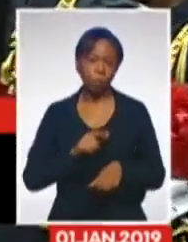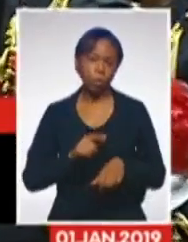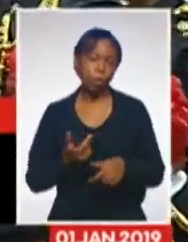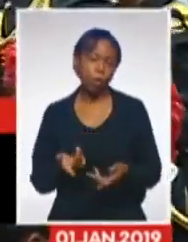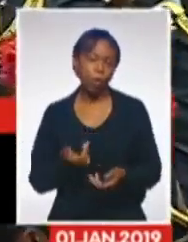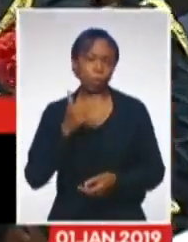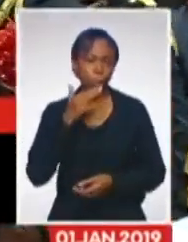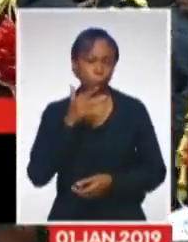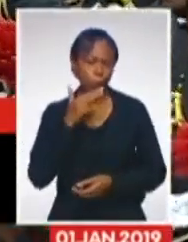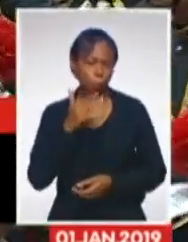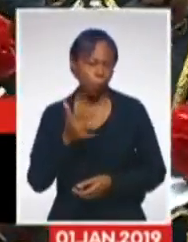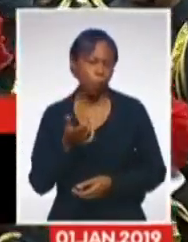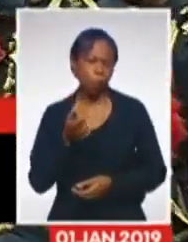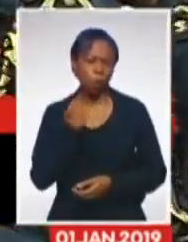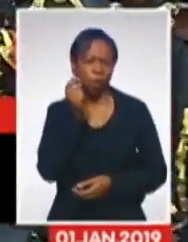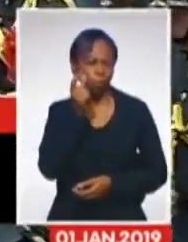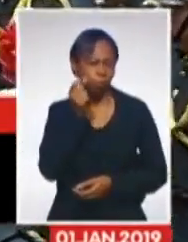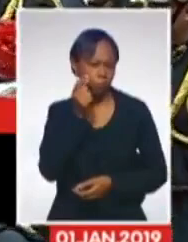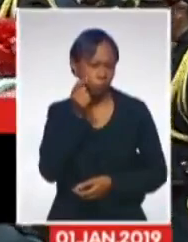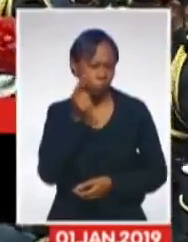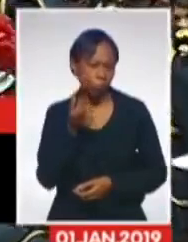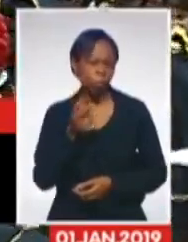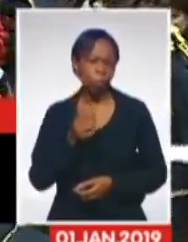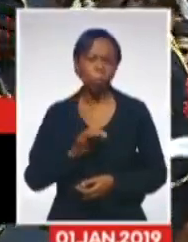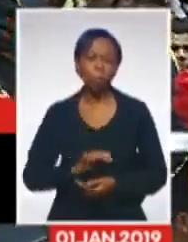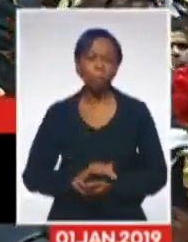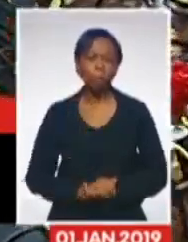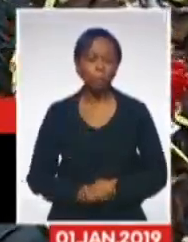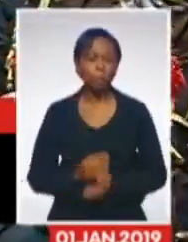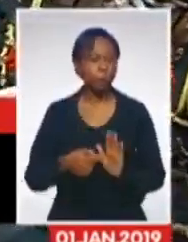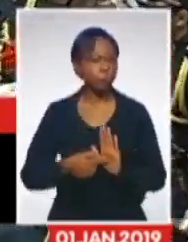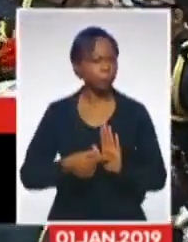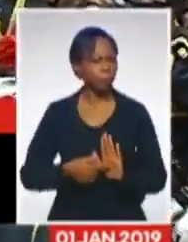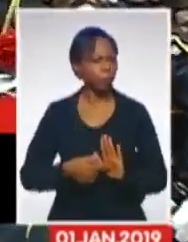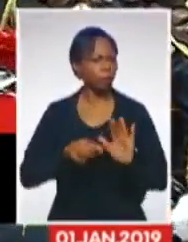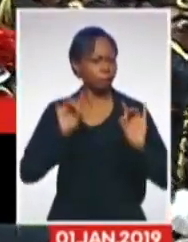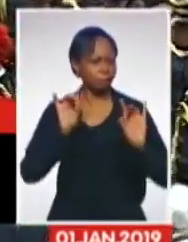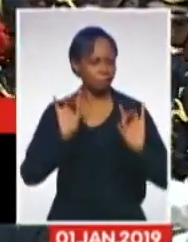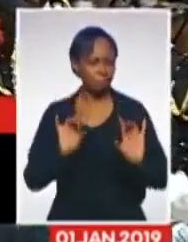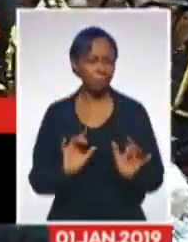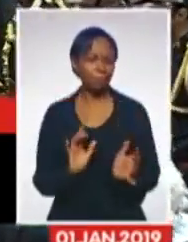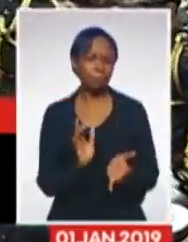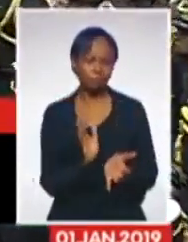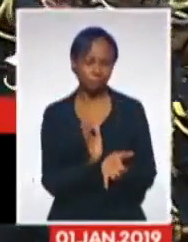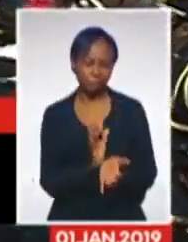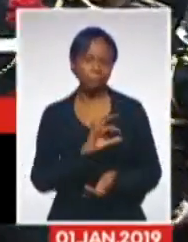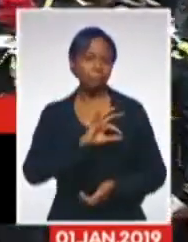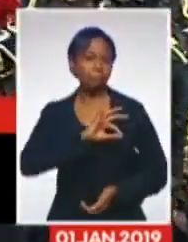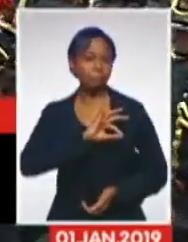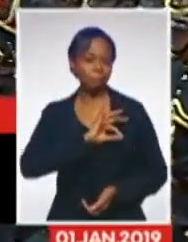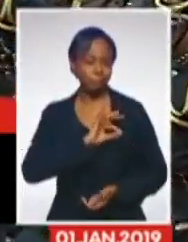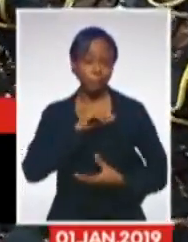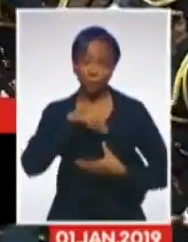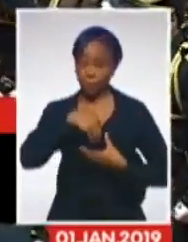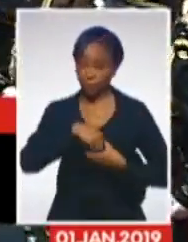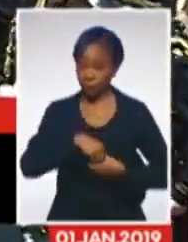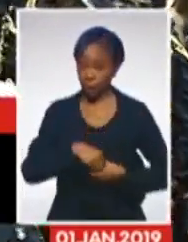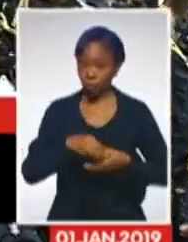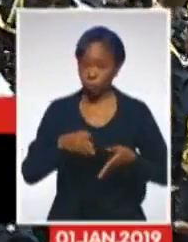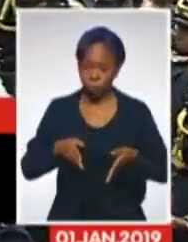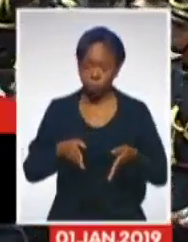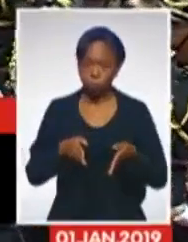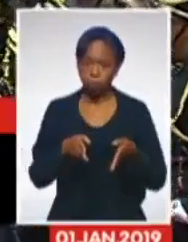azul, botões dourados, e representa a autoestima dos cadetes. Então, essa cúpula de aço está aqui no